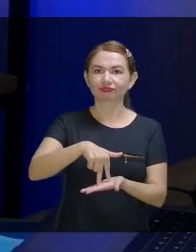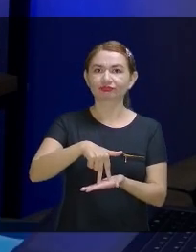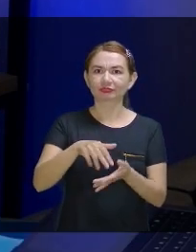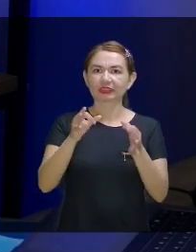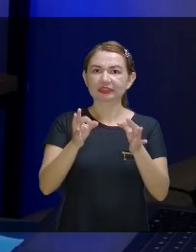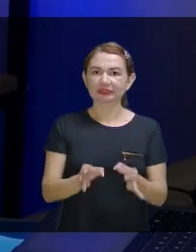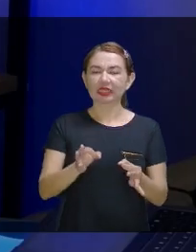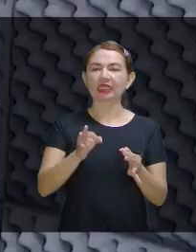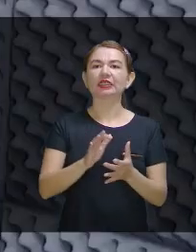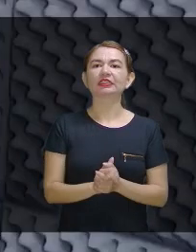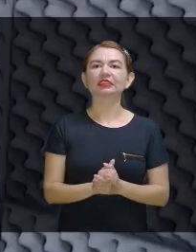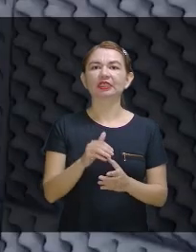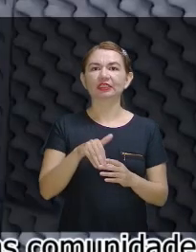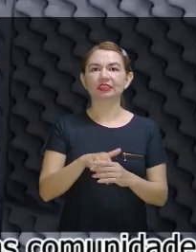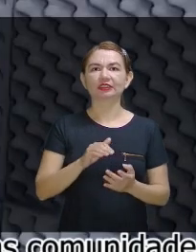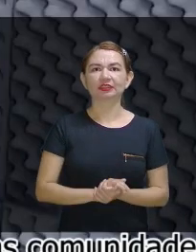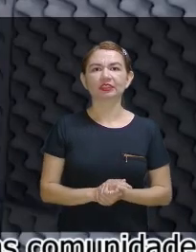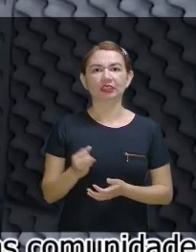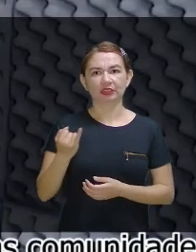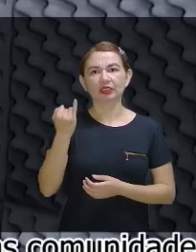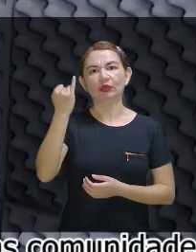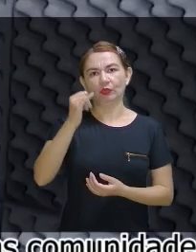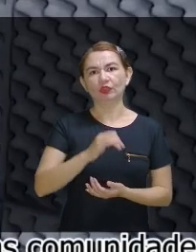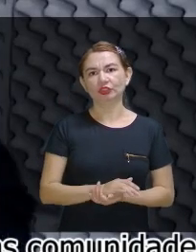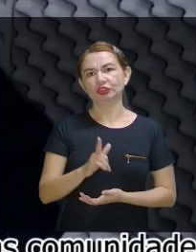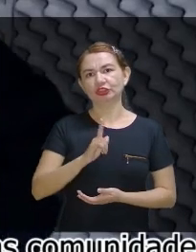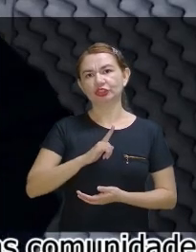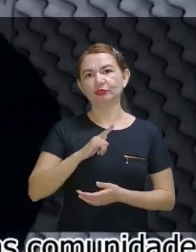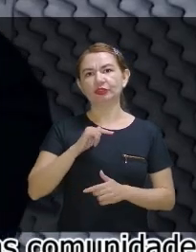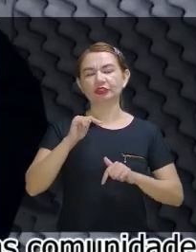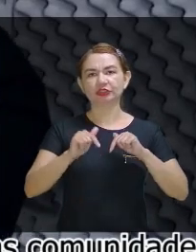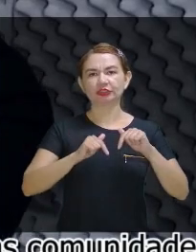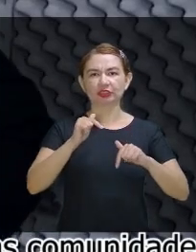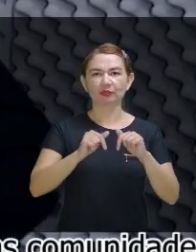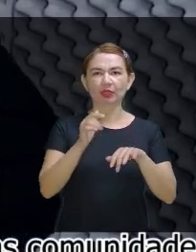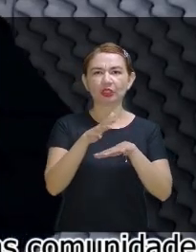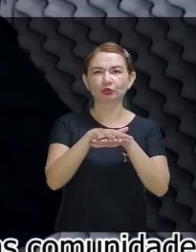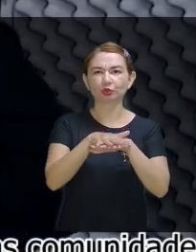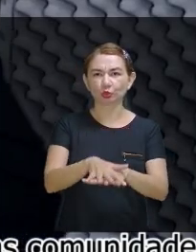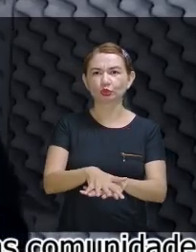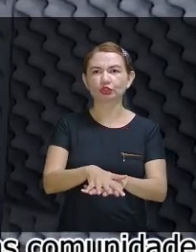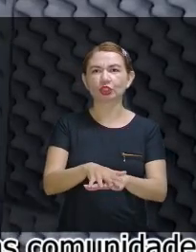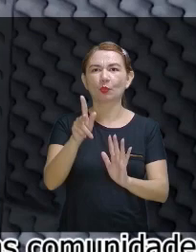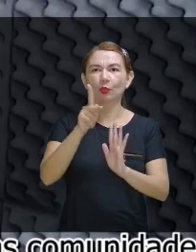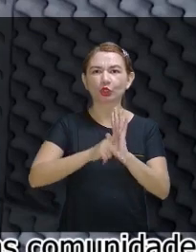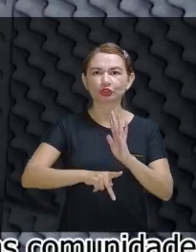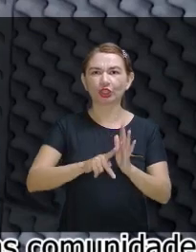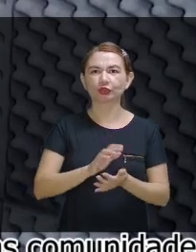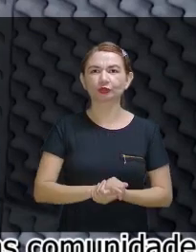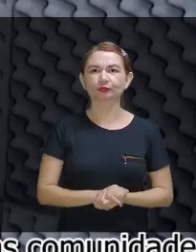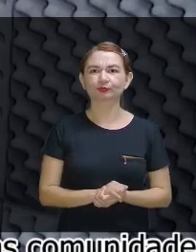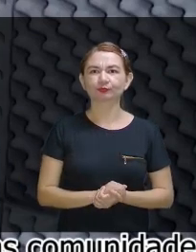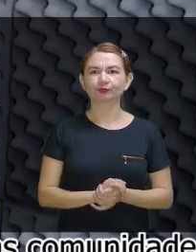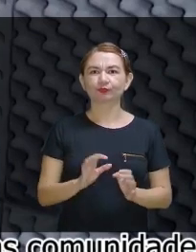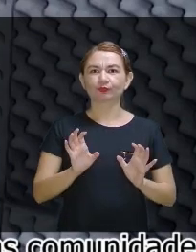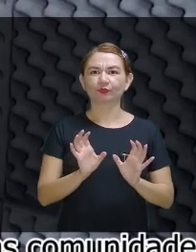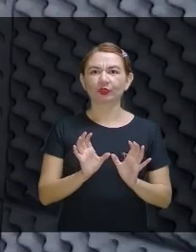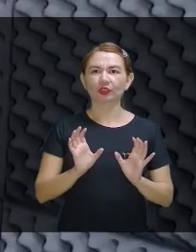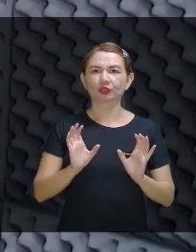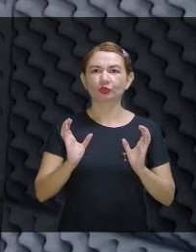correta eleitoralmente? Muito importante. Nós temos esse trabalho também, esse projeto de inclusão das